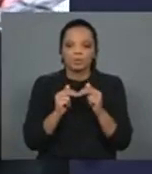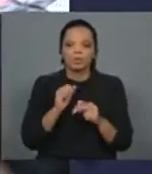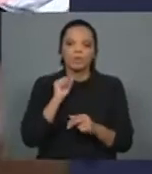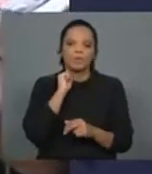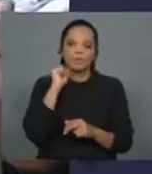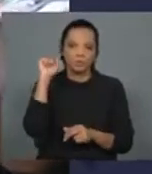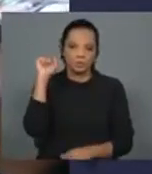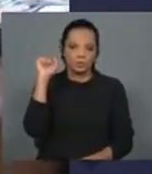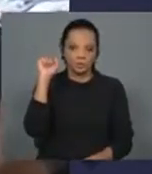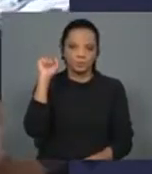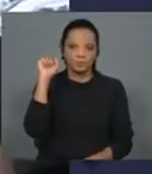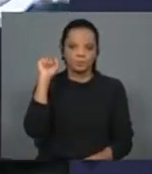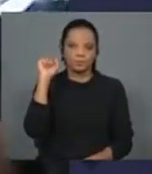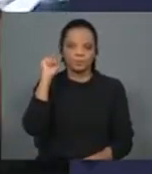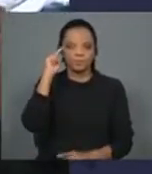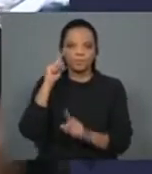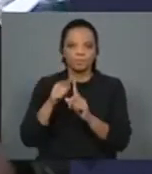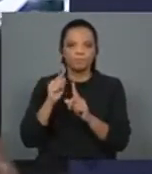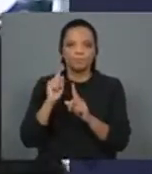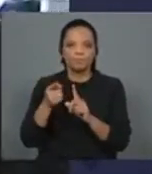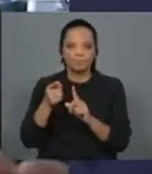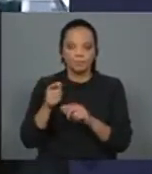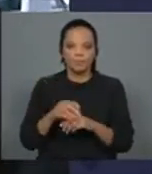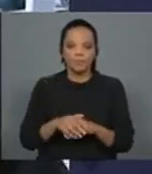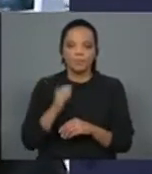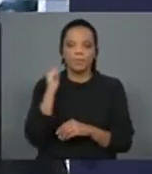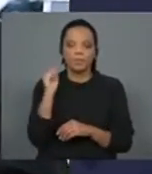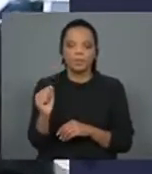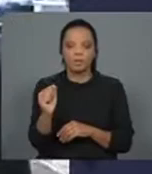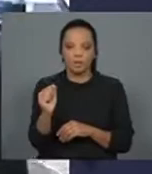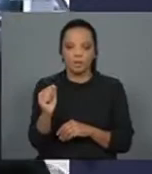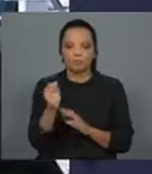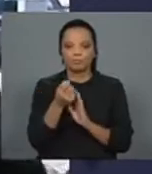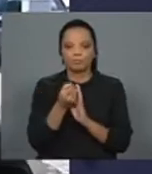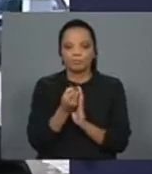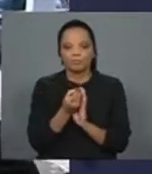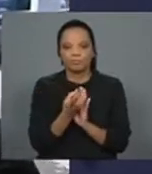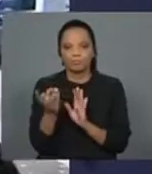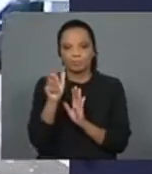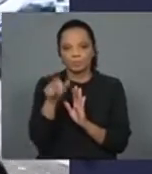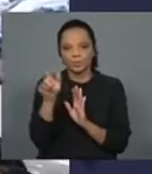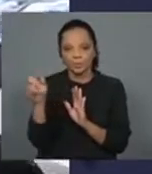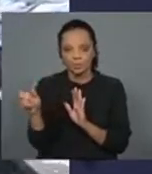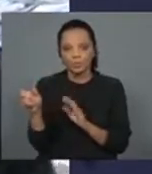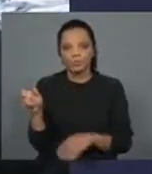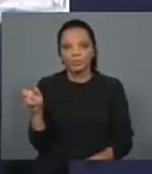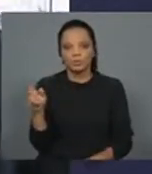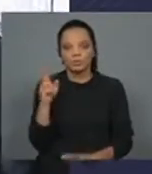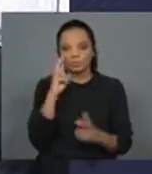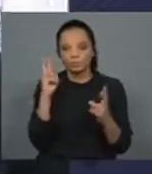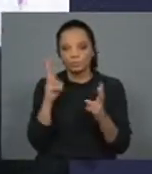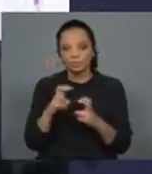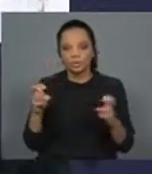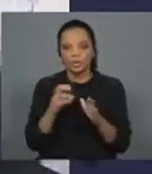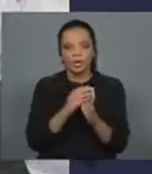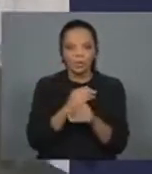que se destinavam à execução sumária dos indivíduos que eram encontrados a